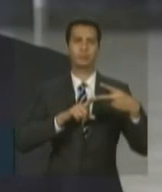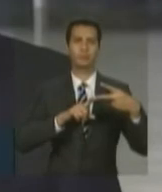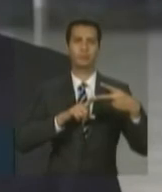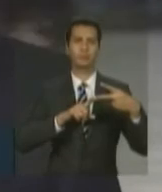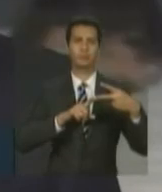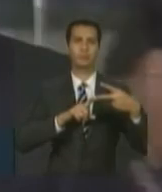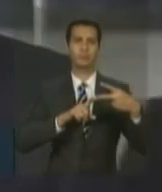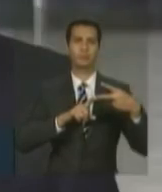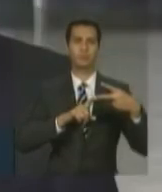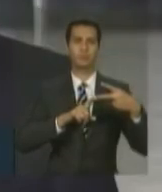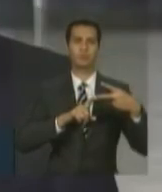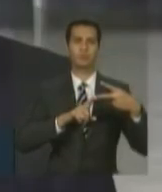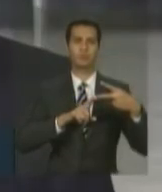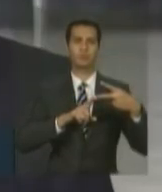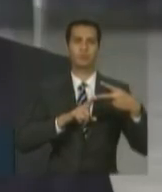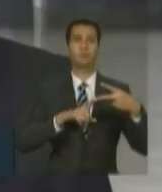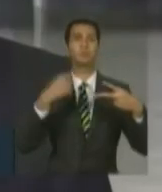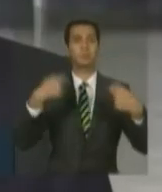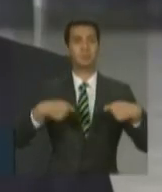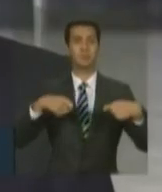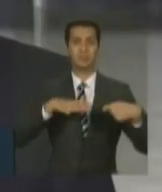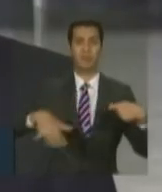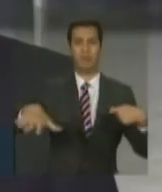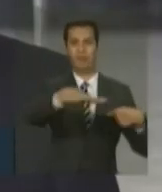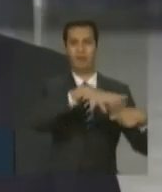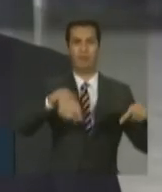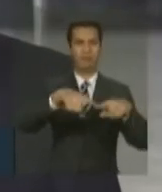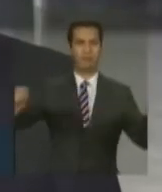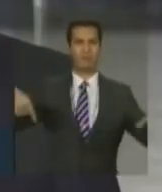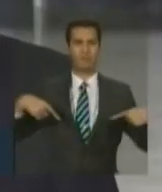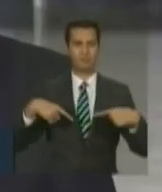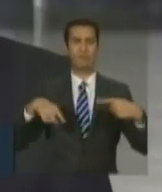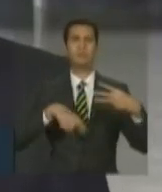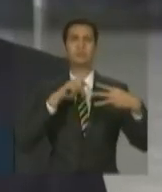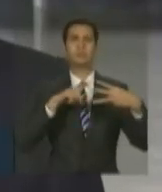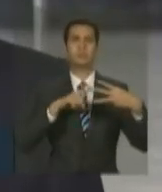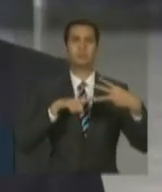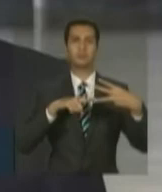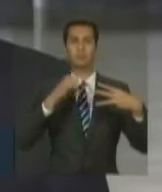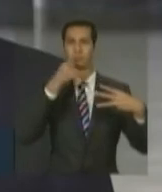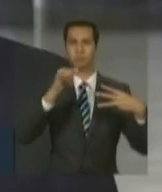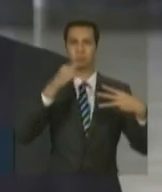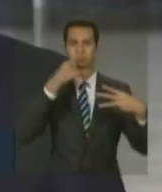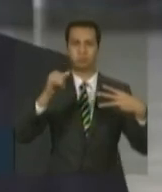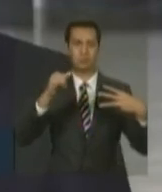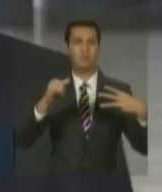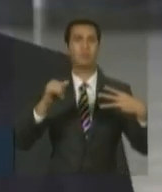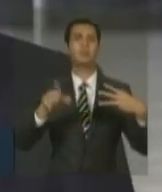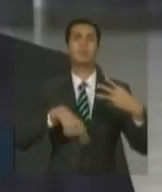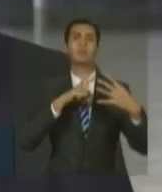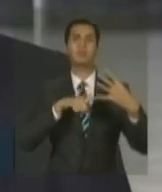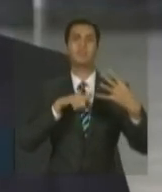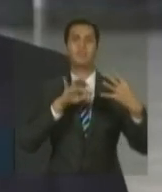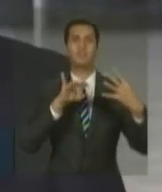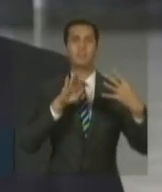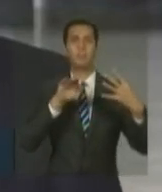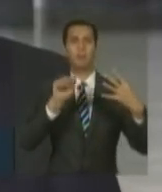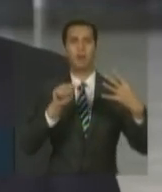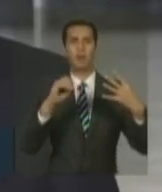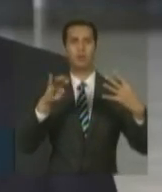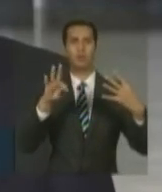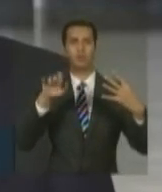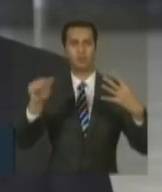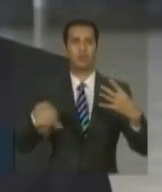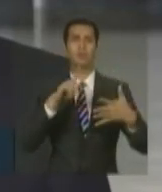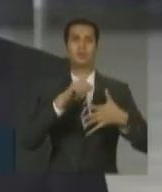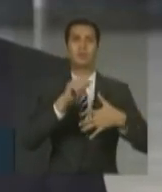disponibilidade de área, que é uma área muito grande, muita energia, redundância de energia, muita fibra ótica, muita água,